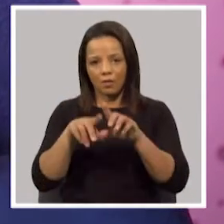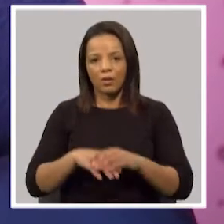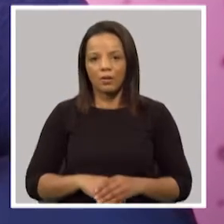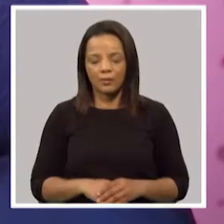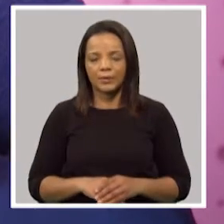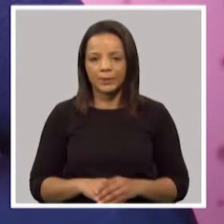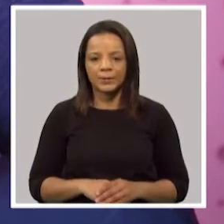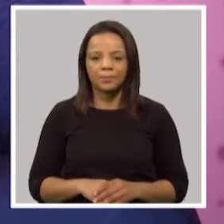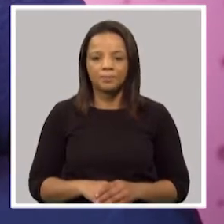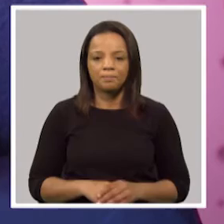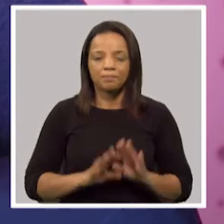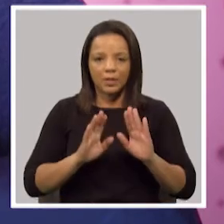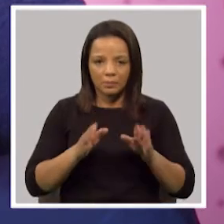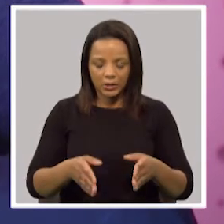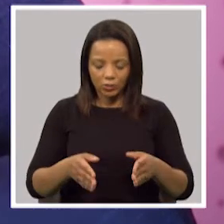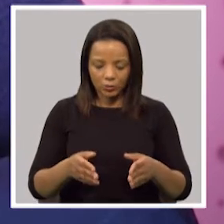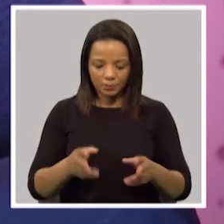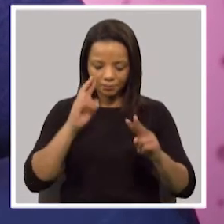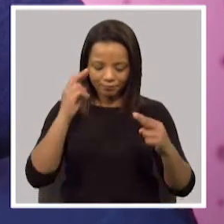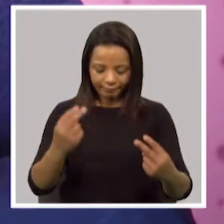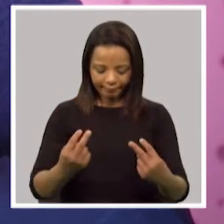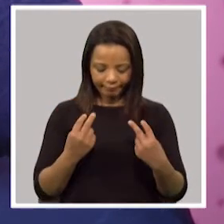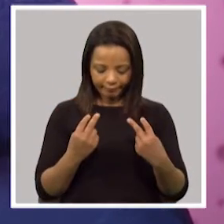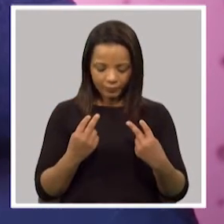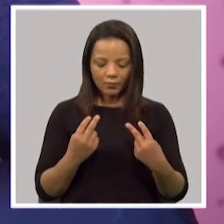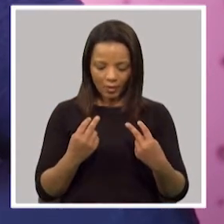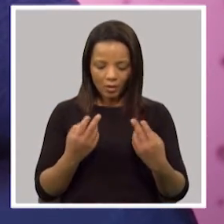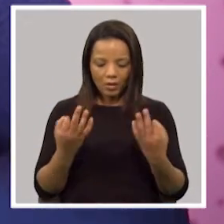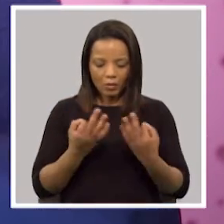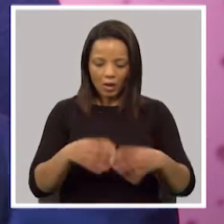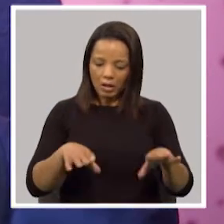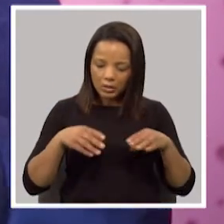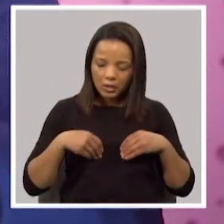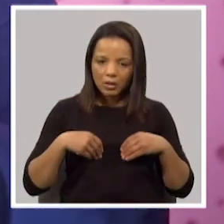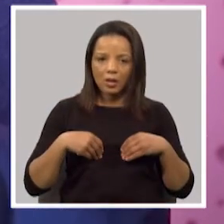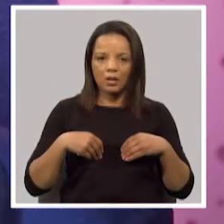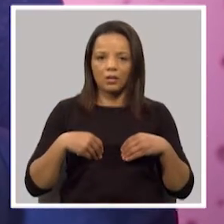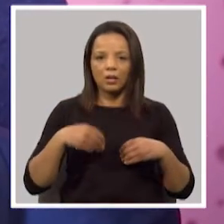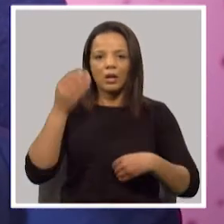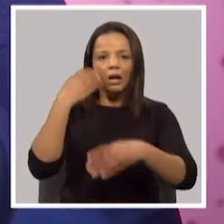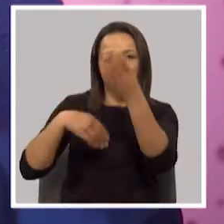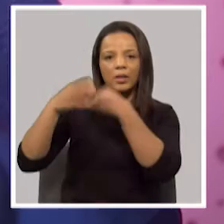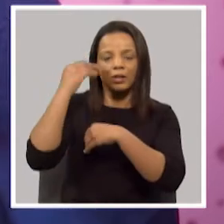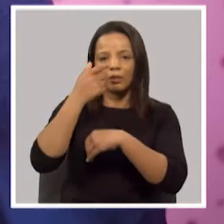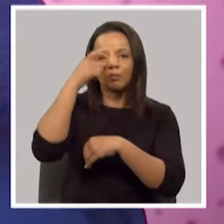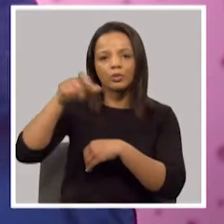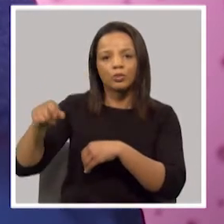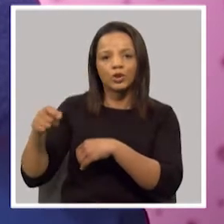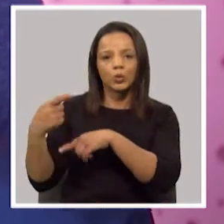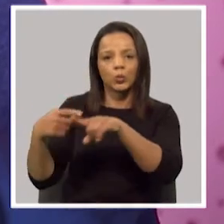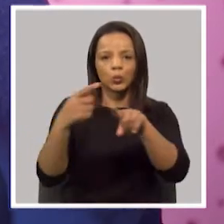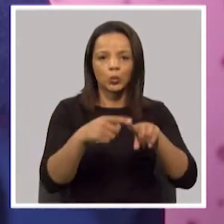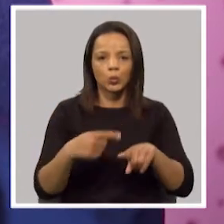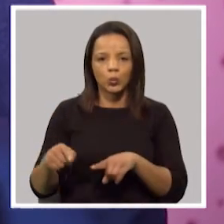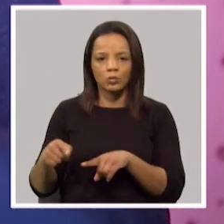também, temos que ter humildade para aprender com várias pessoas, não seguir um